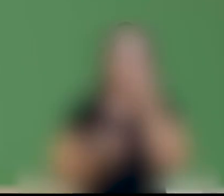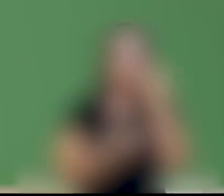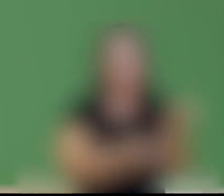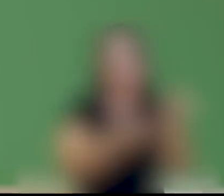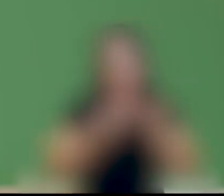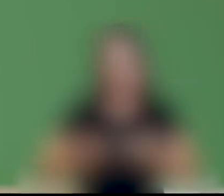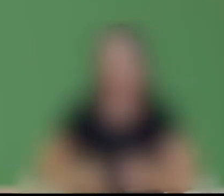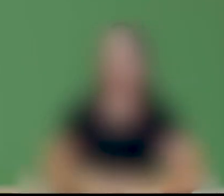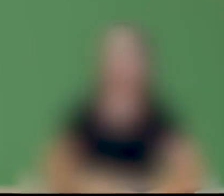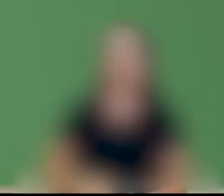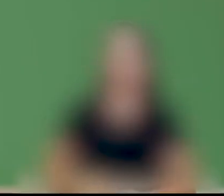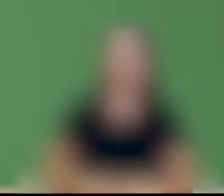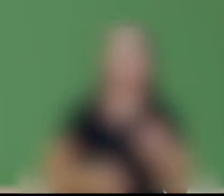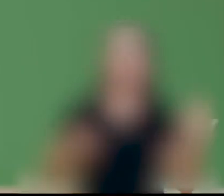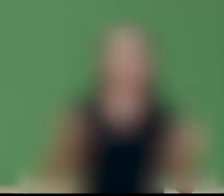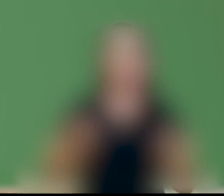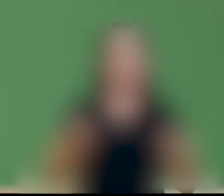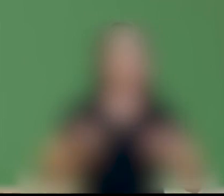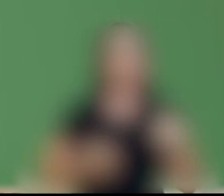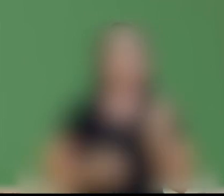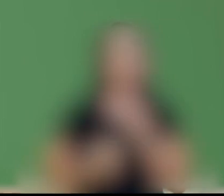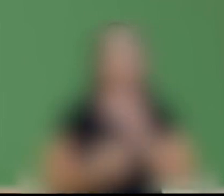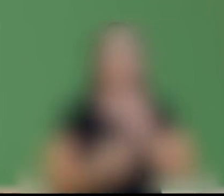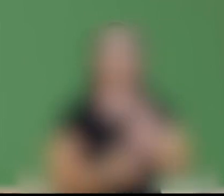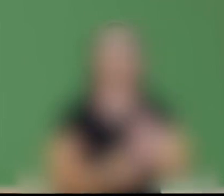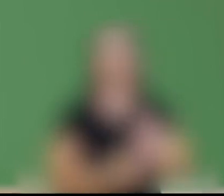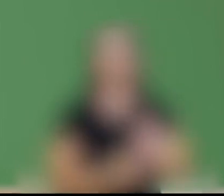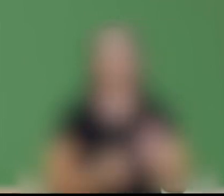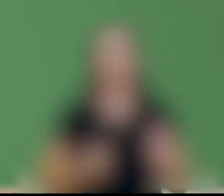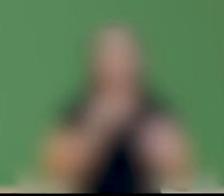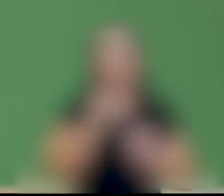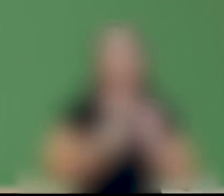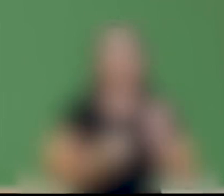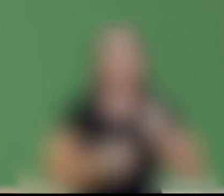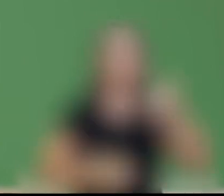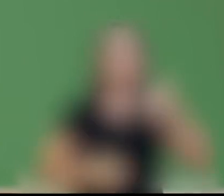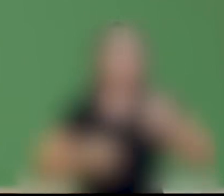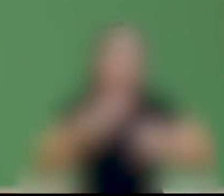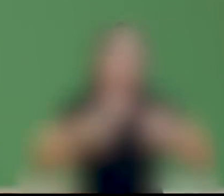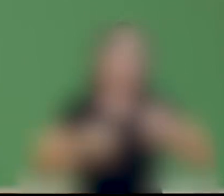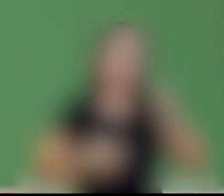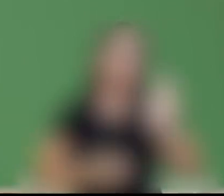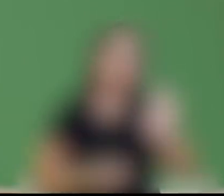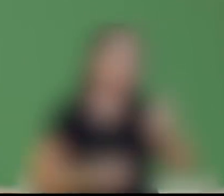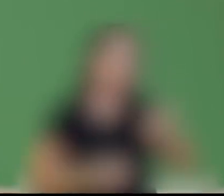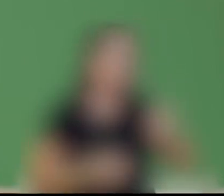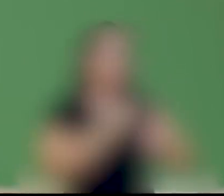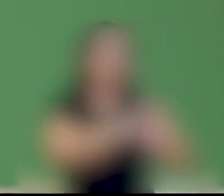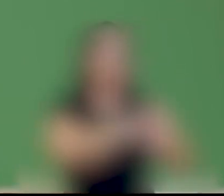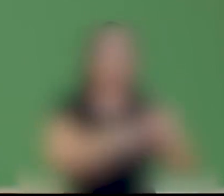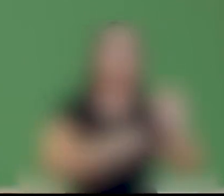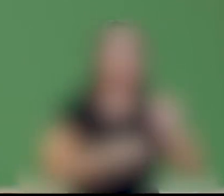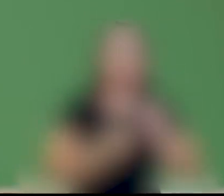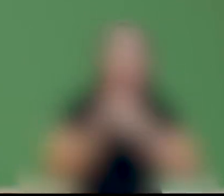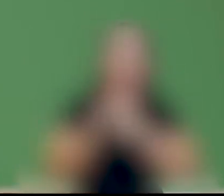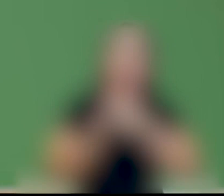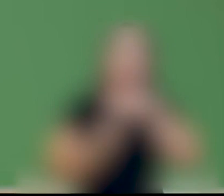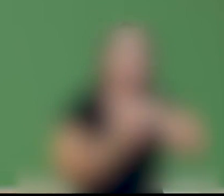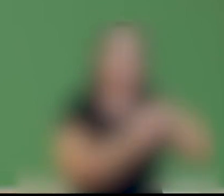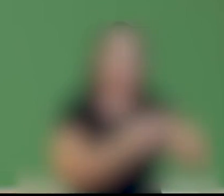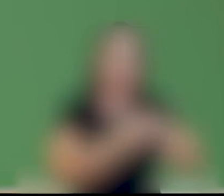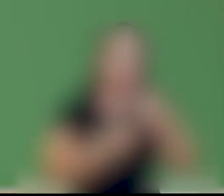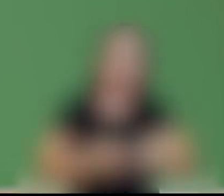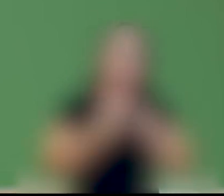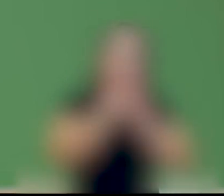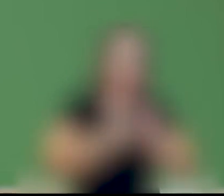2025-2028. Sob a mediação do jornalista André Potinho, da TV Vitoriosa, o evento foi transmitido ao vivo pelo canal da UFO no